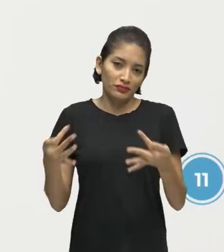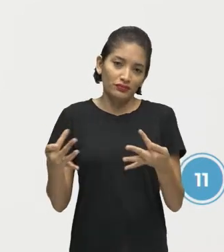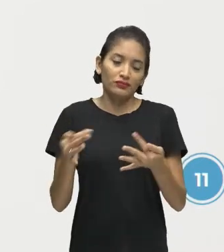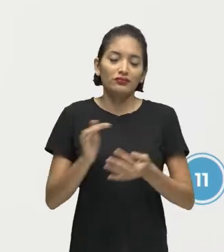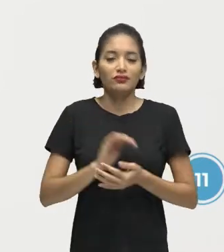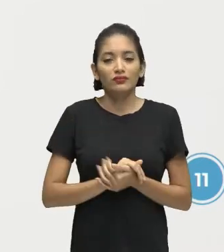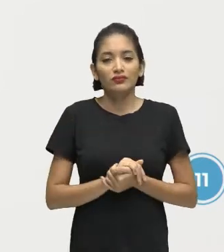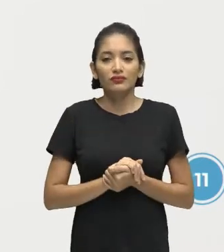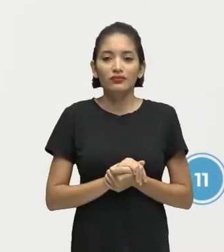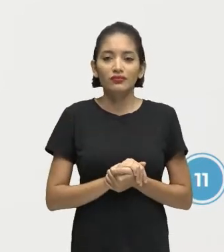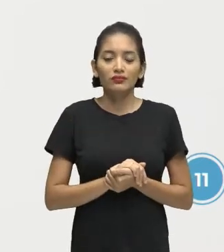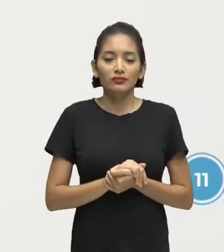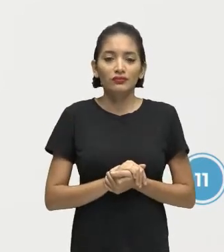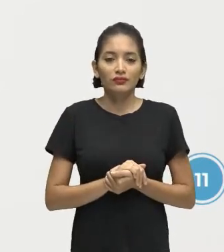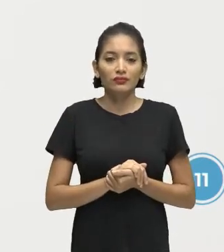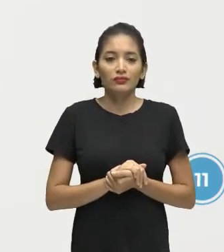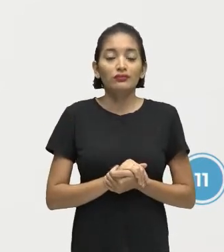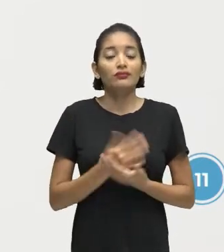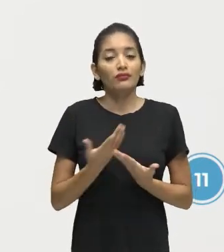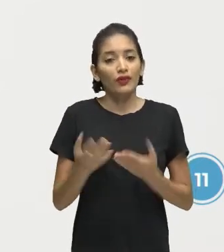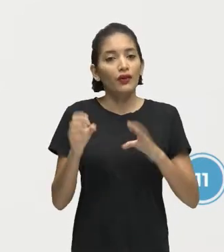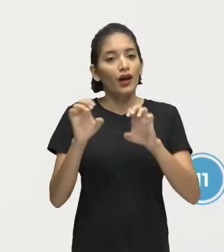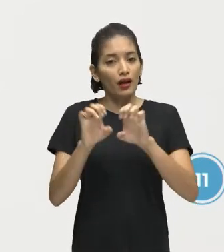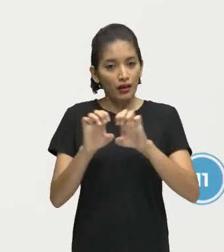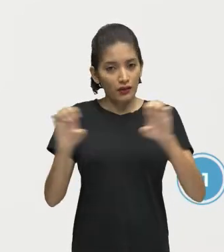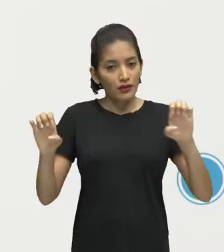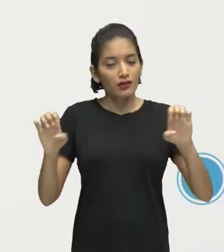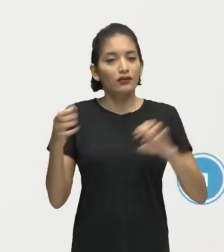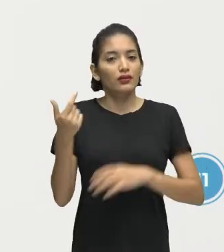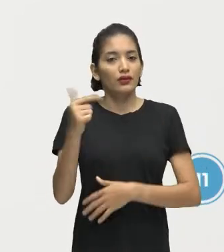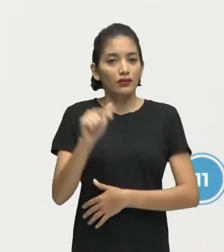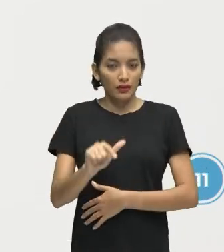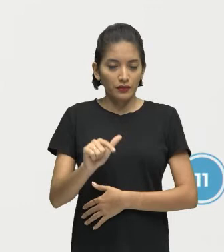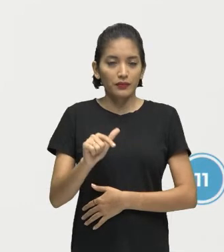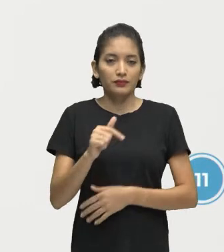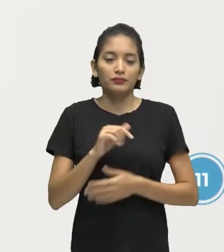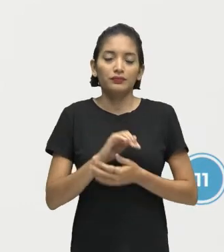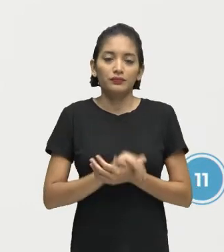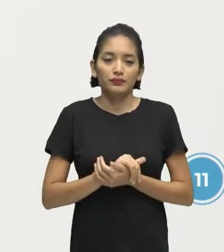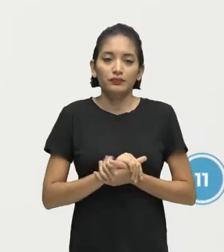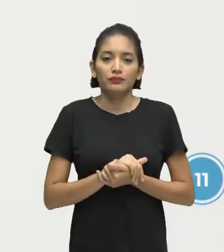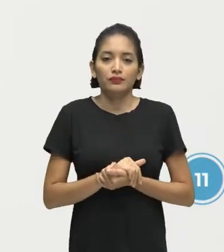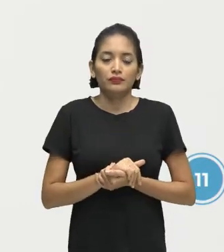a 48. E fechamos aqui a nossa expressão